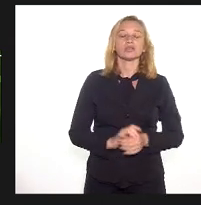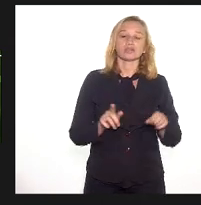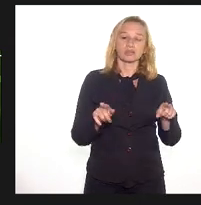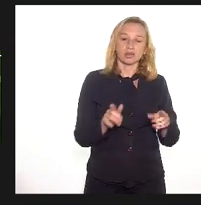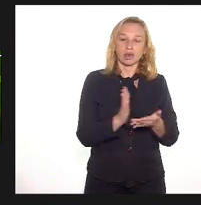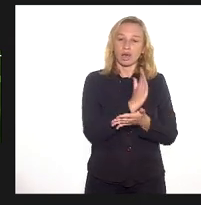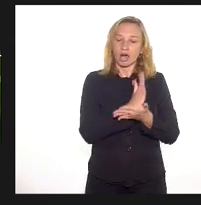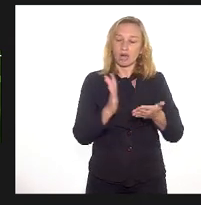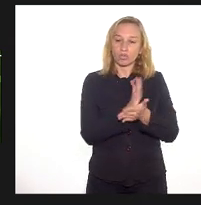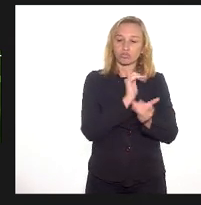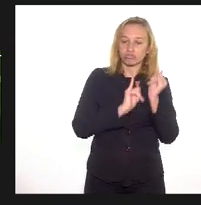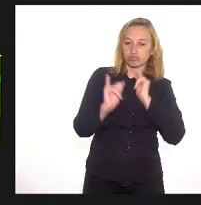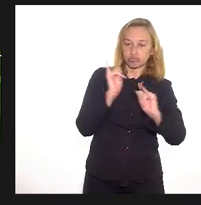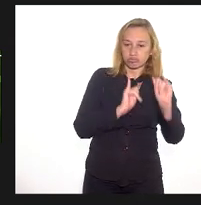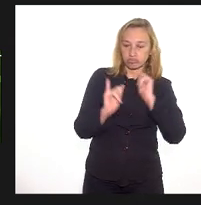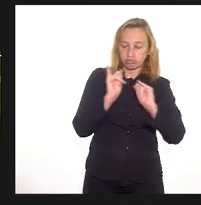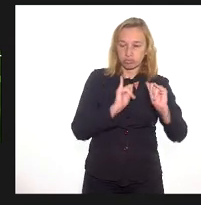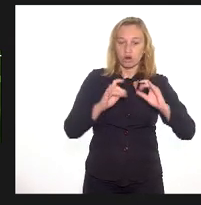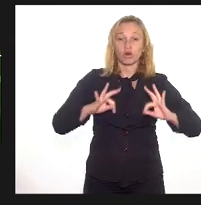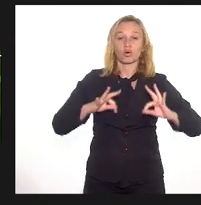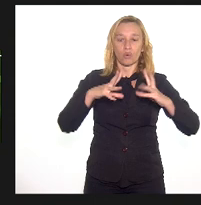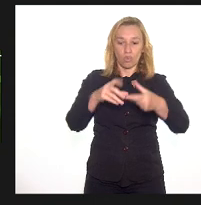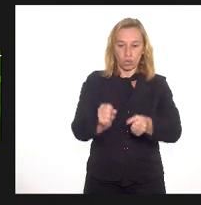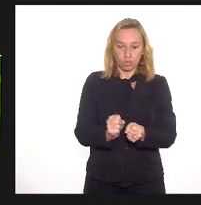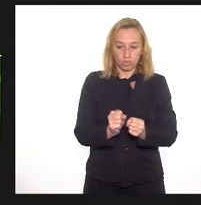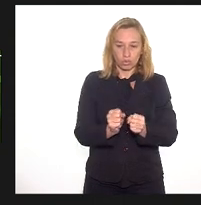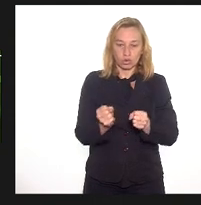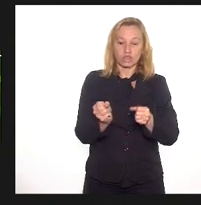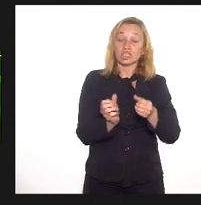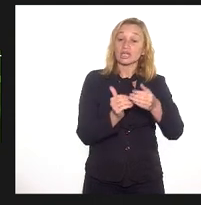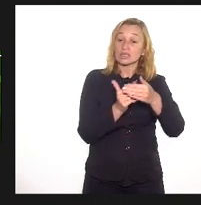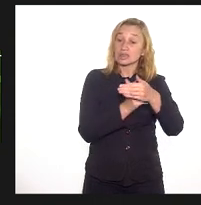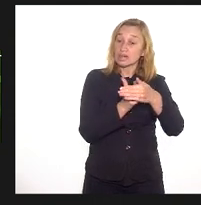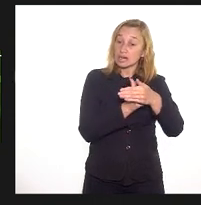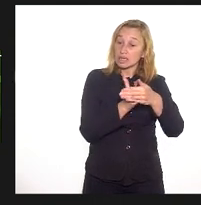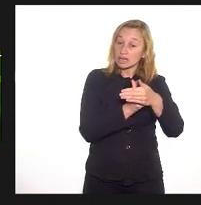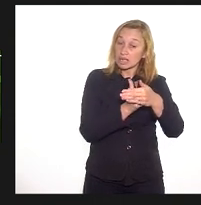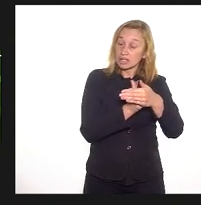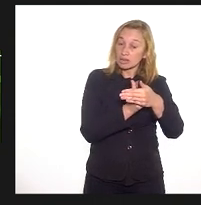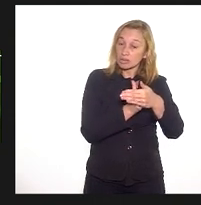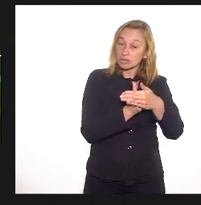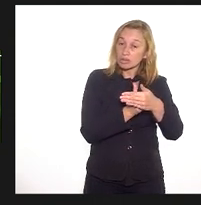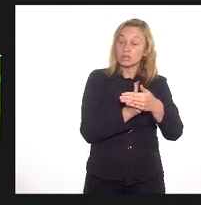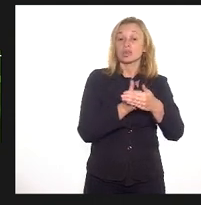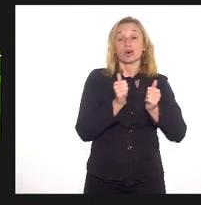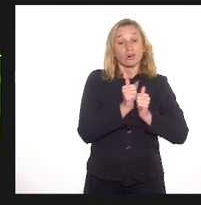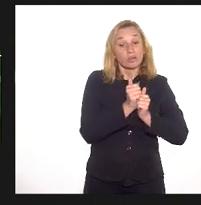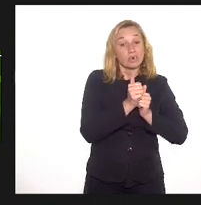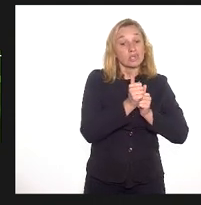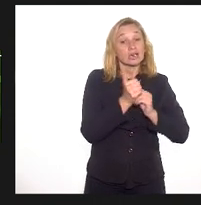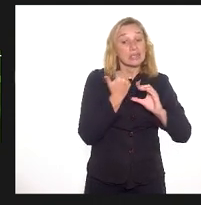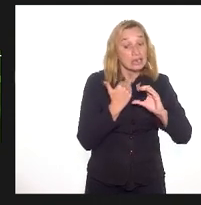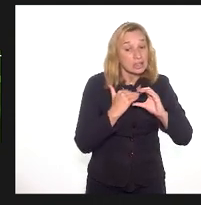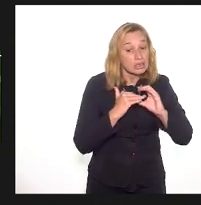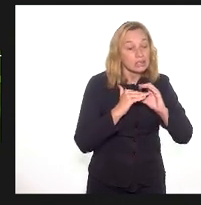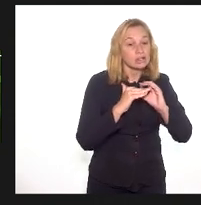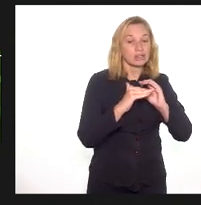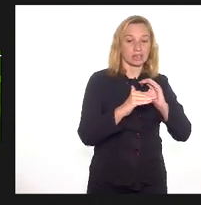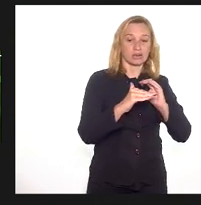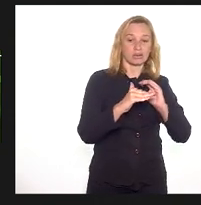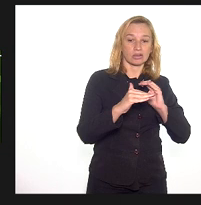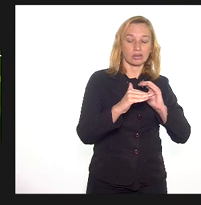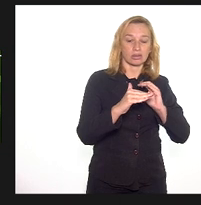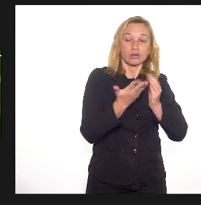temos algumas informações, contudo, que dado o sigilo a elas inerente, elas serão encaminhadas para